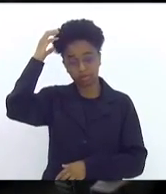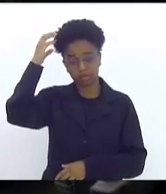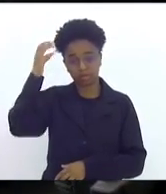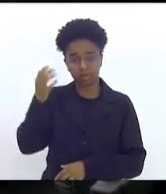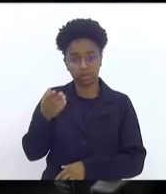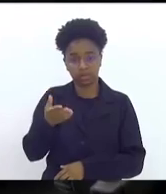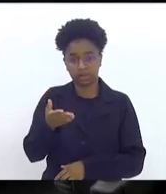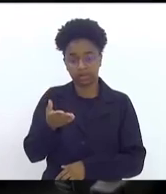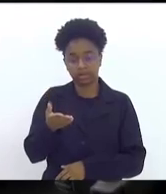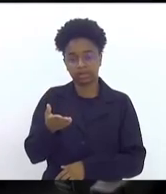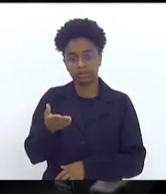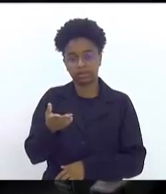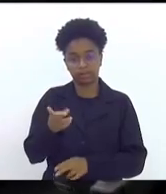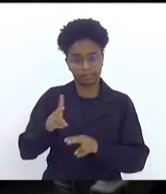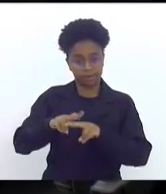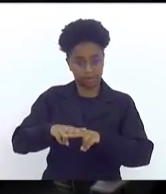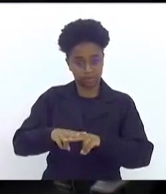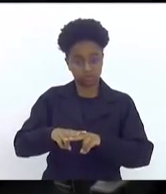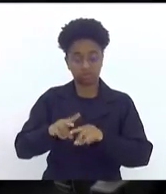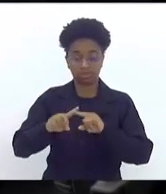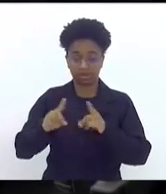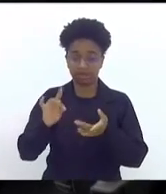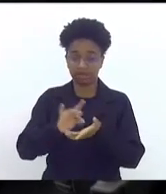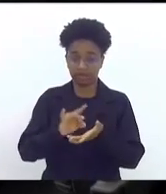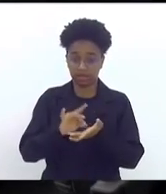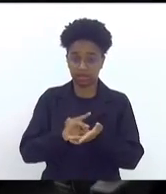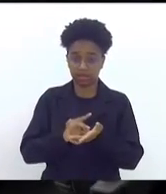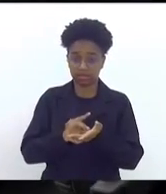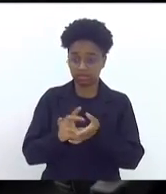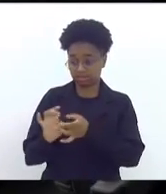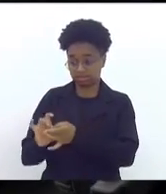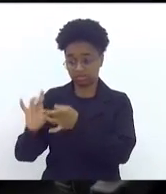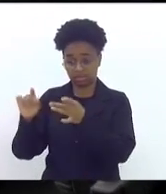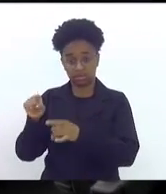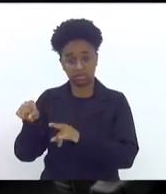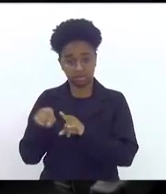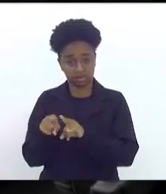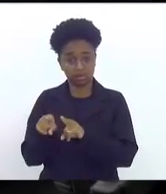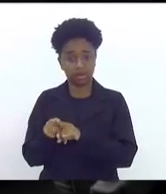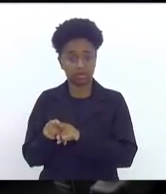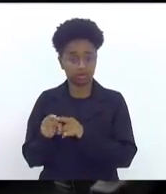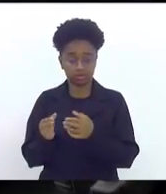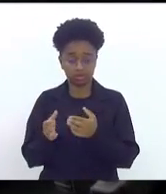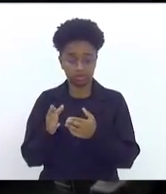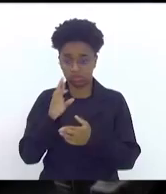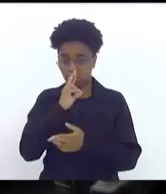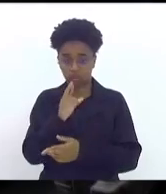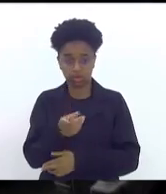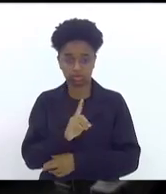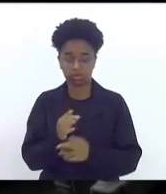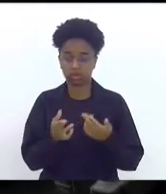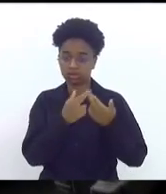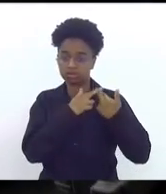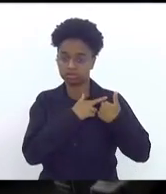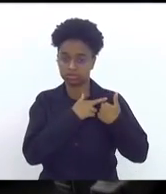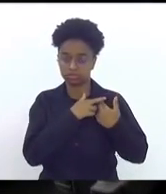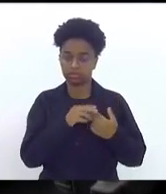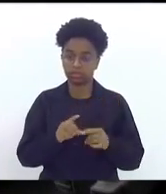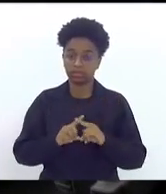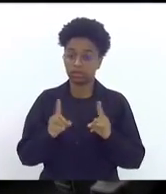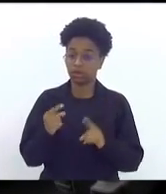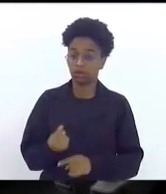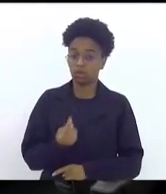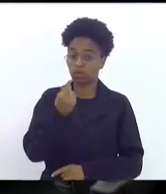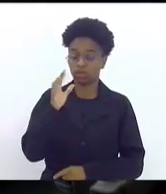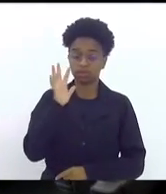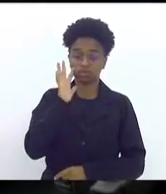culpado fosse preso, e na verdade você está mantendo esse culpado também livre da sua responsabilidade penal, a única opção